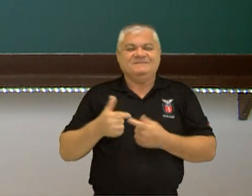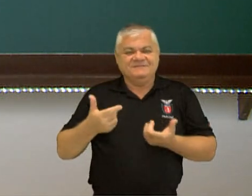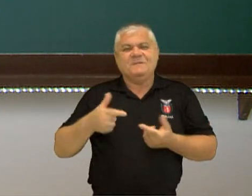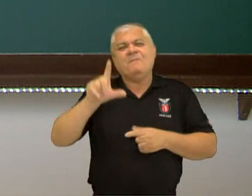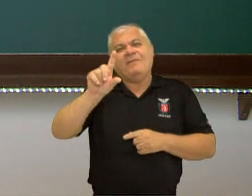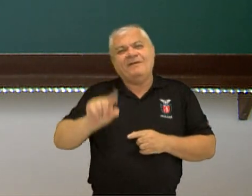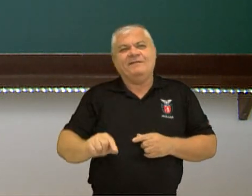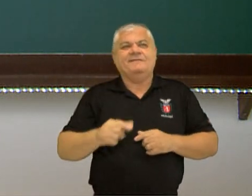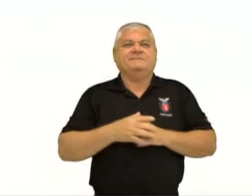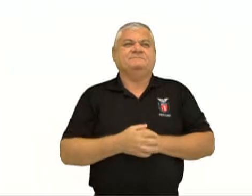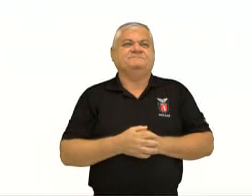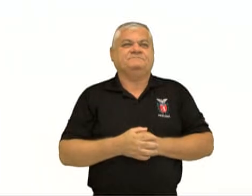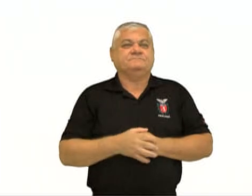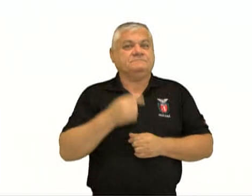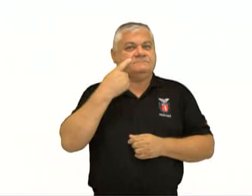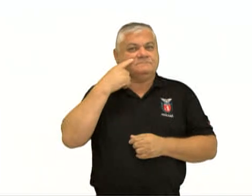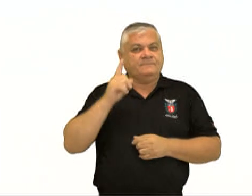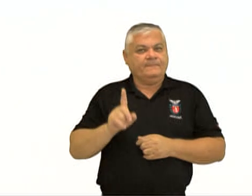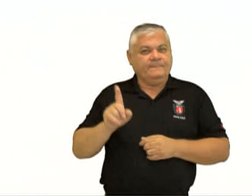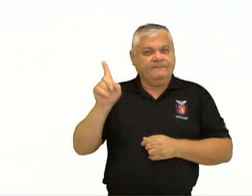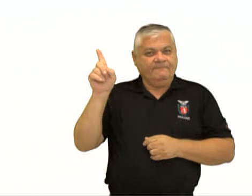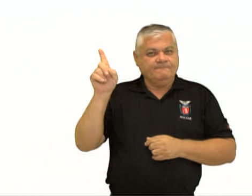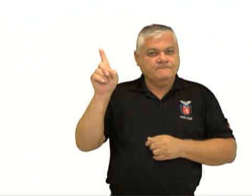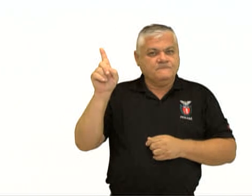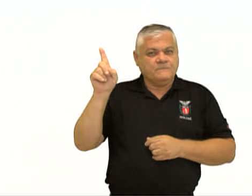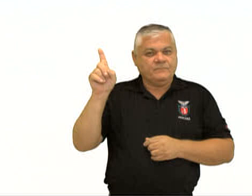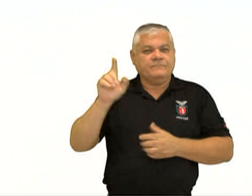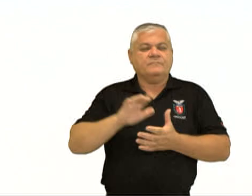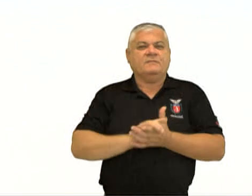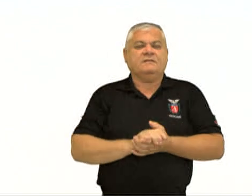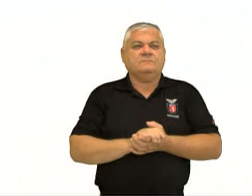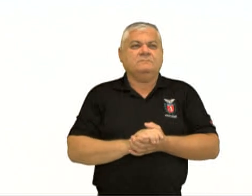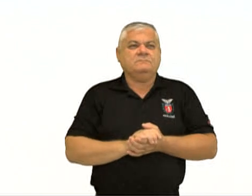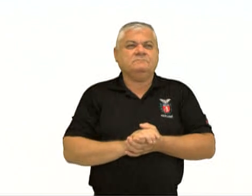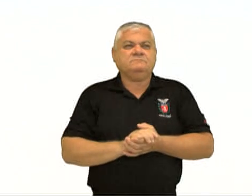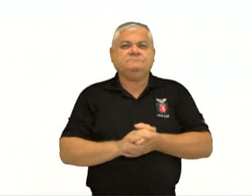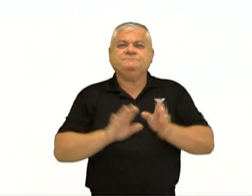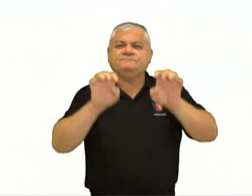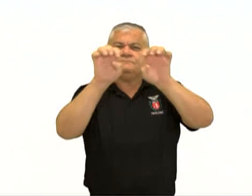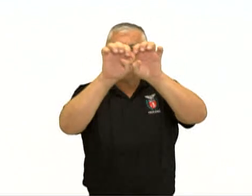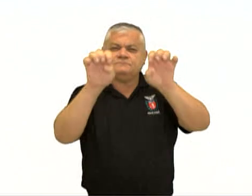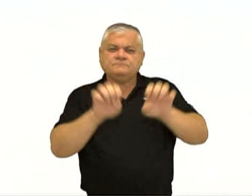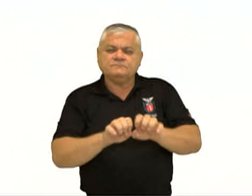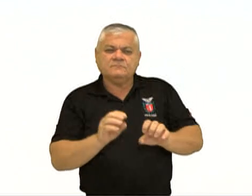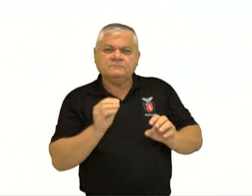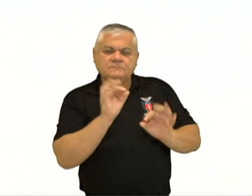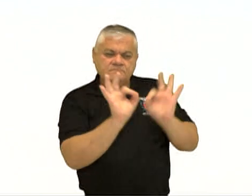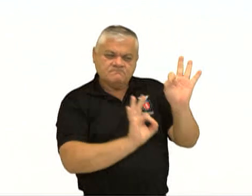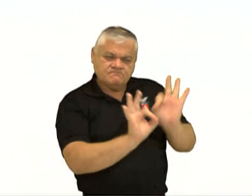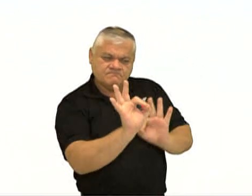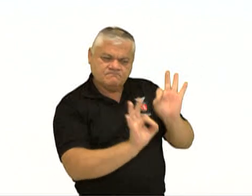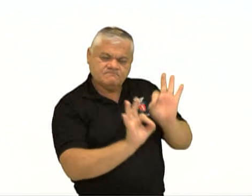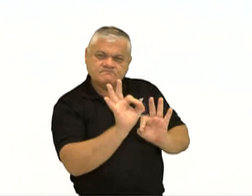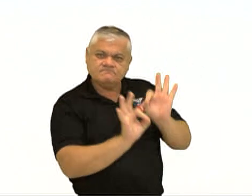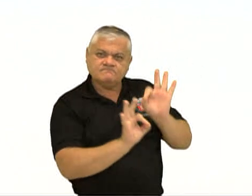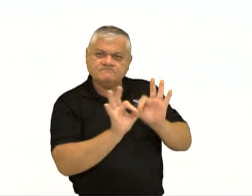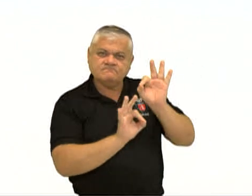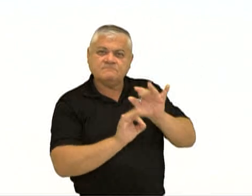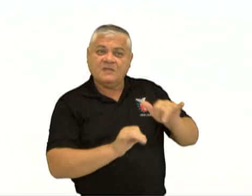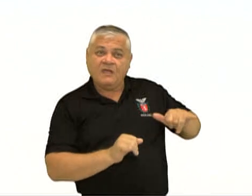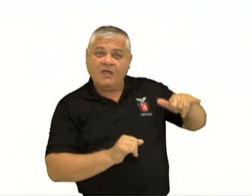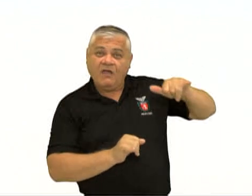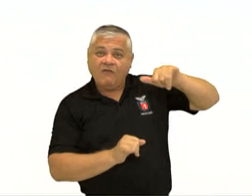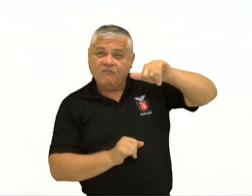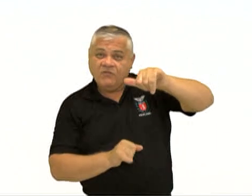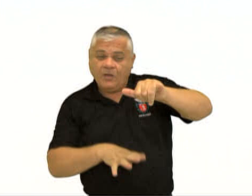E olha aqui, ó. Aqui nós temos o exemplo da estrutura necessária para um avião realizar o sensoriamento remoto